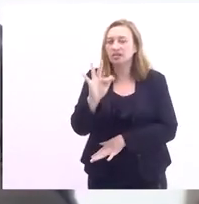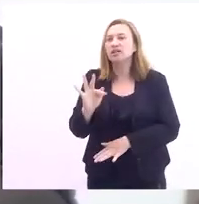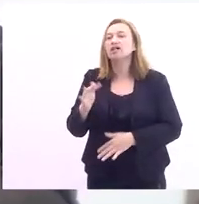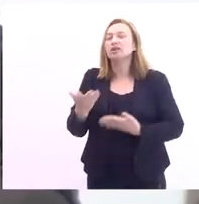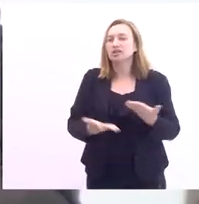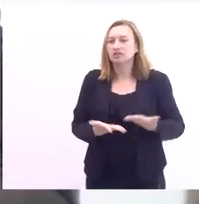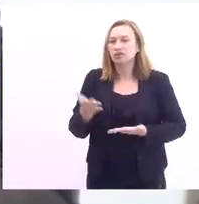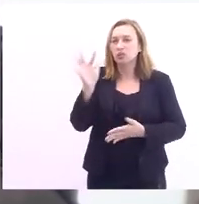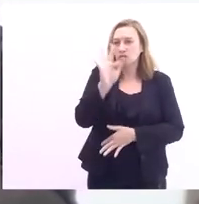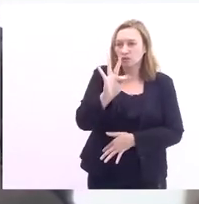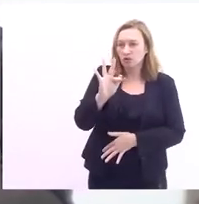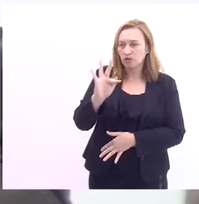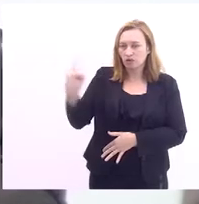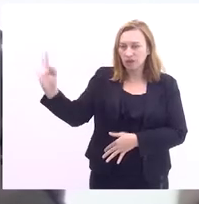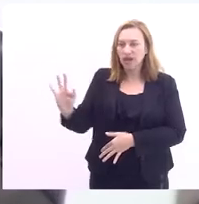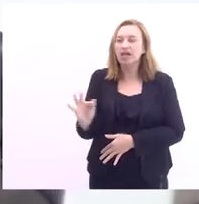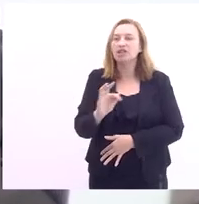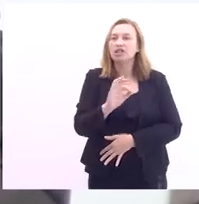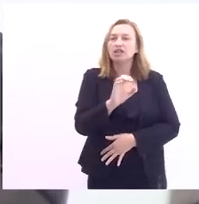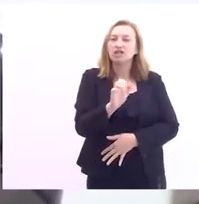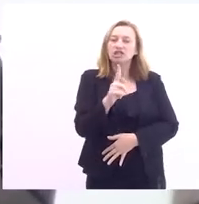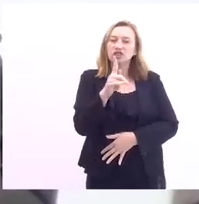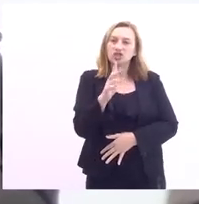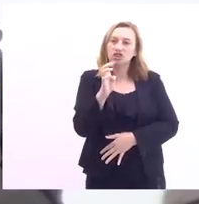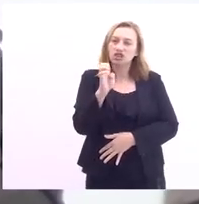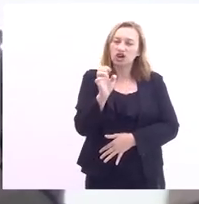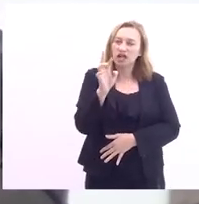Federais. Gerson Saúde, PDT.